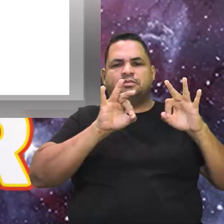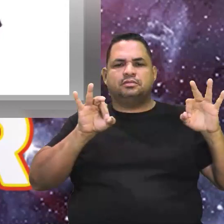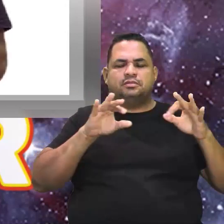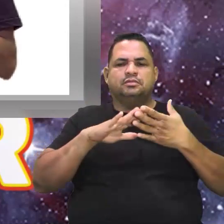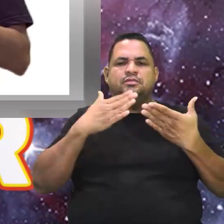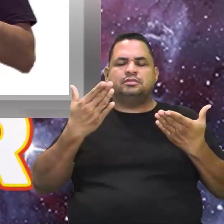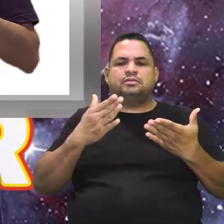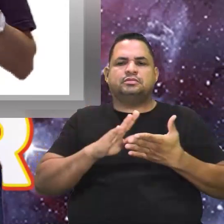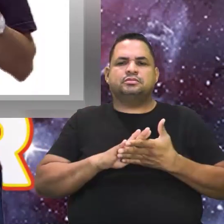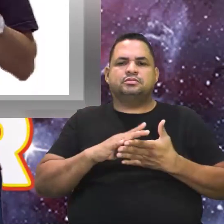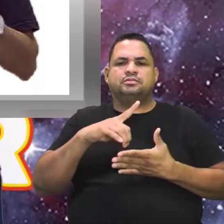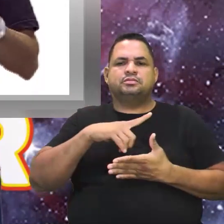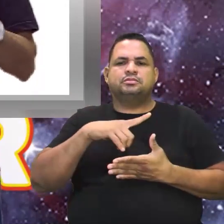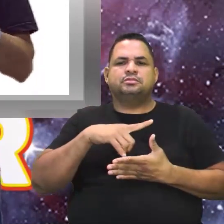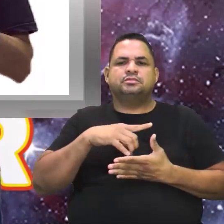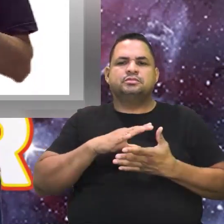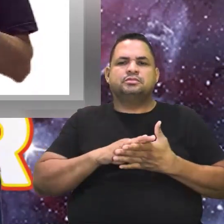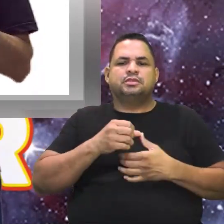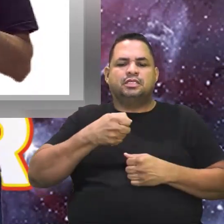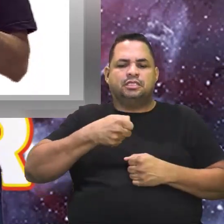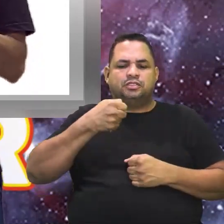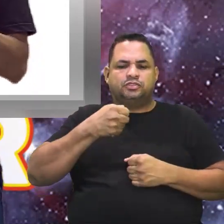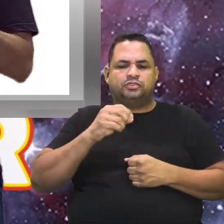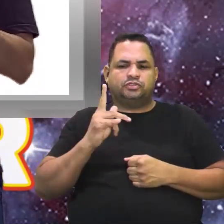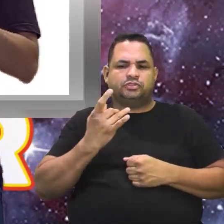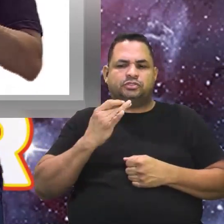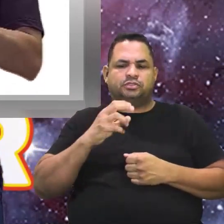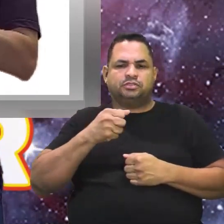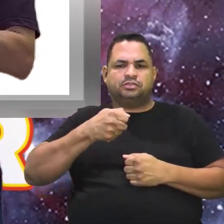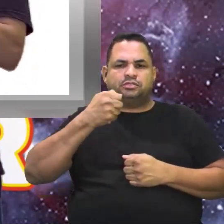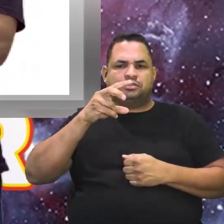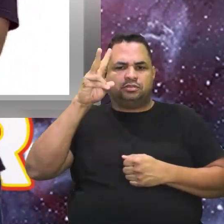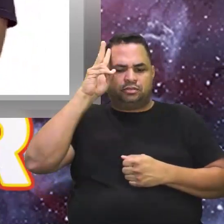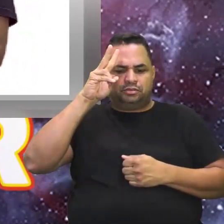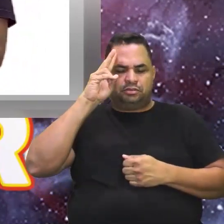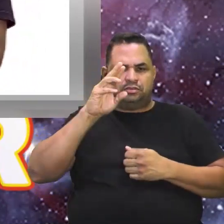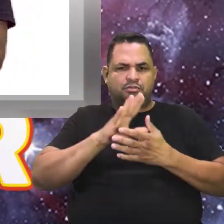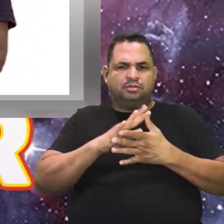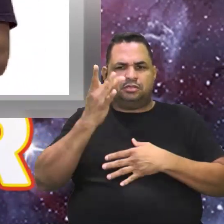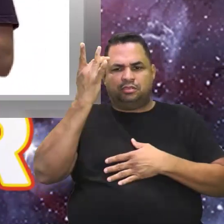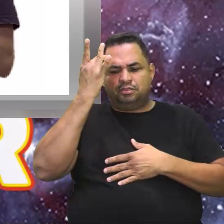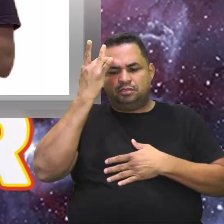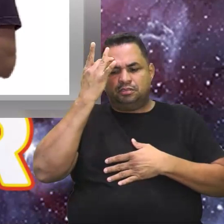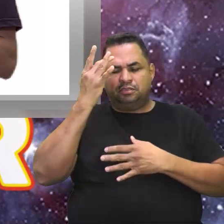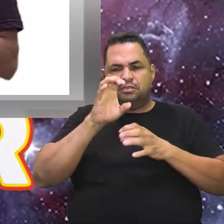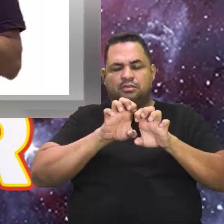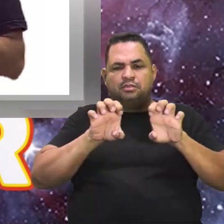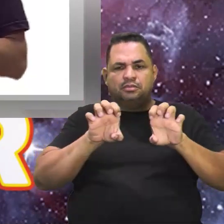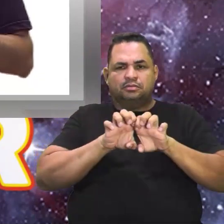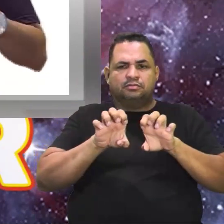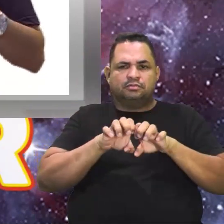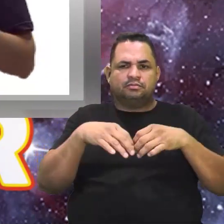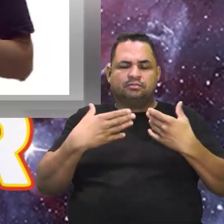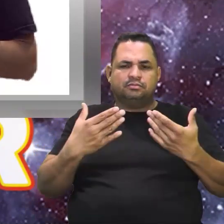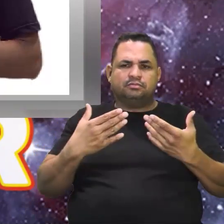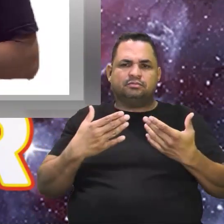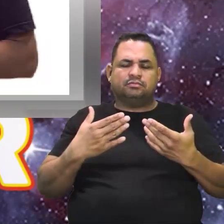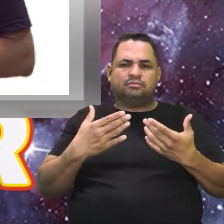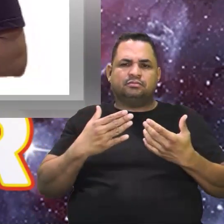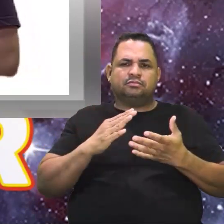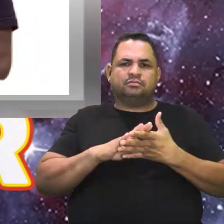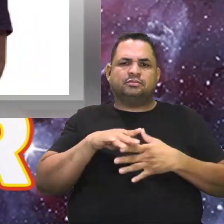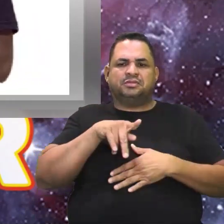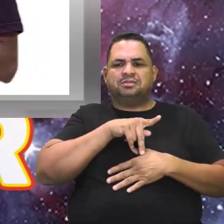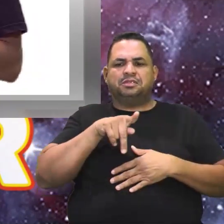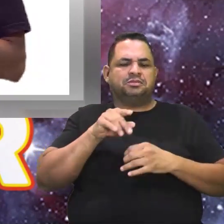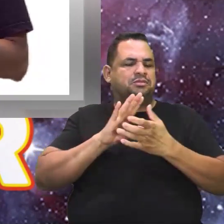galera. Então tá bom. Mas tem uma lá da xícara que, se for para lembrar da fórmula mesmo, é uma fórmula que, né, eu acho que a gente,